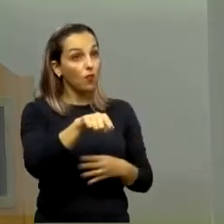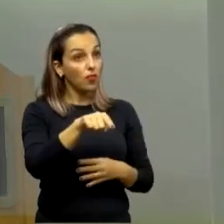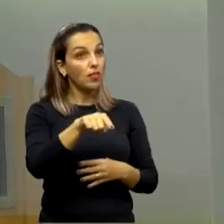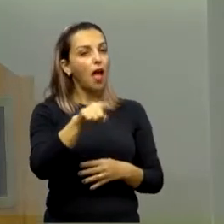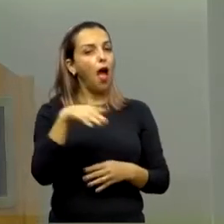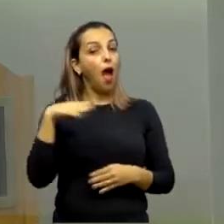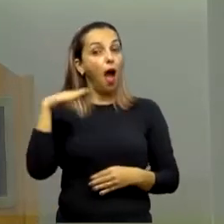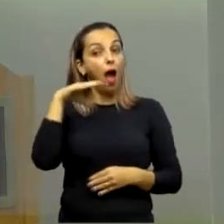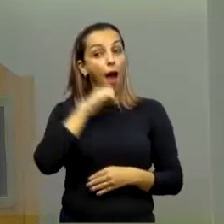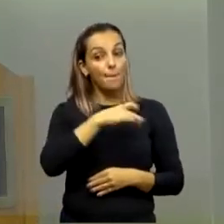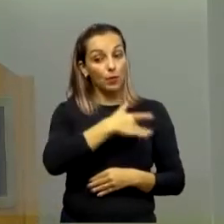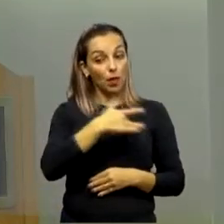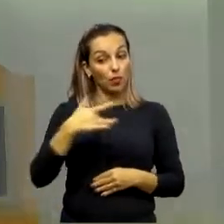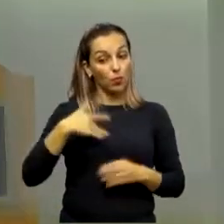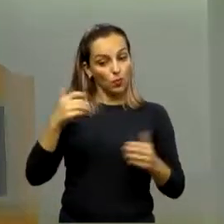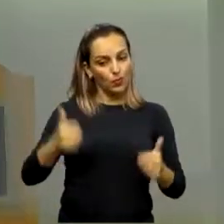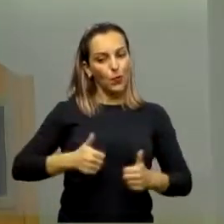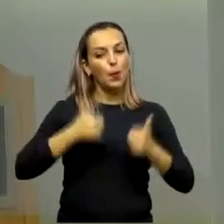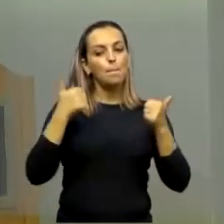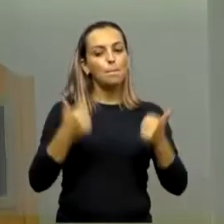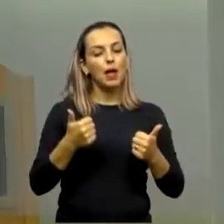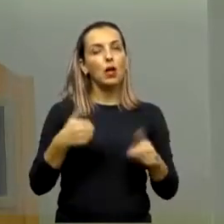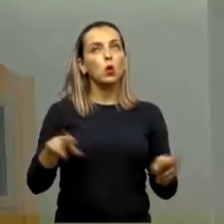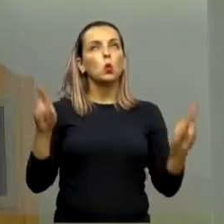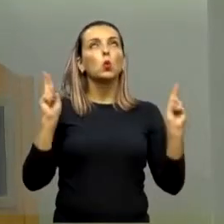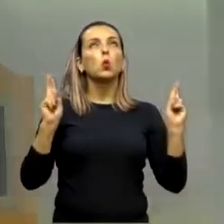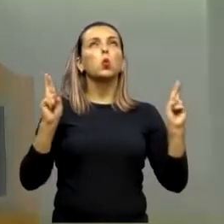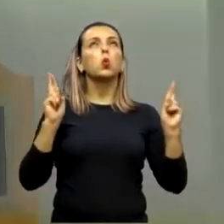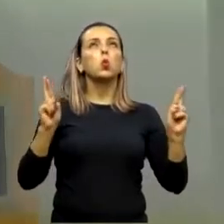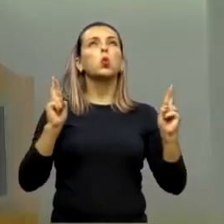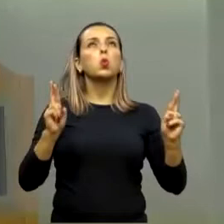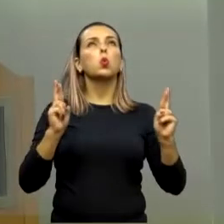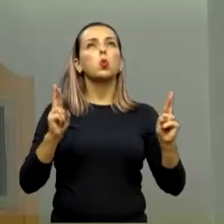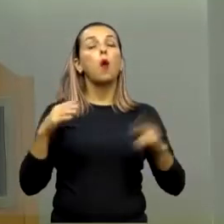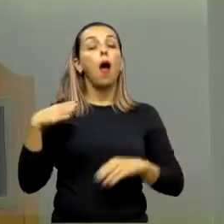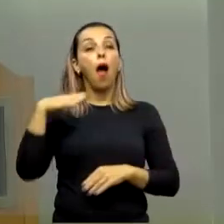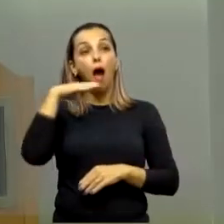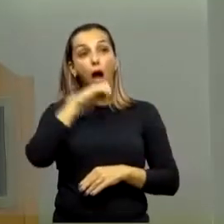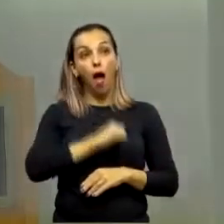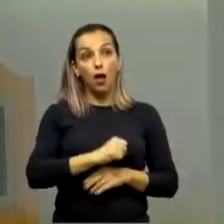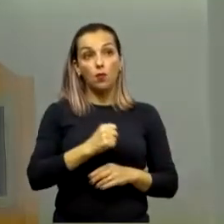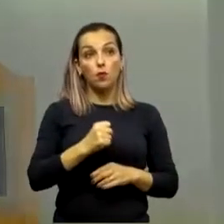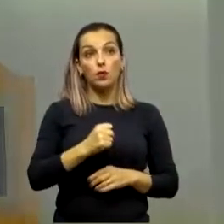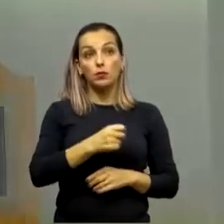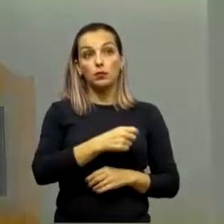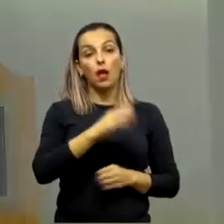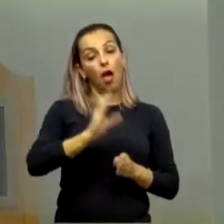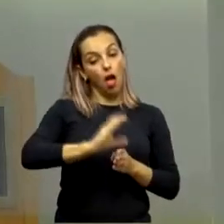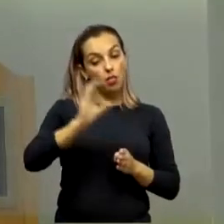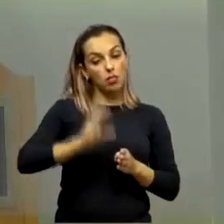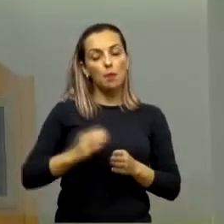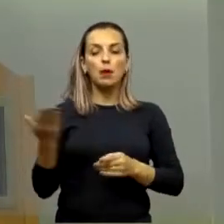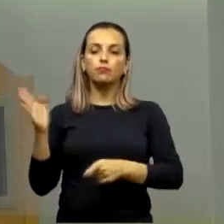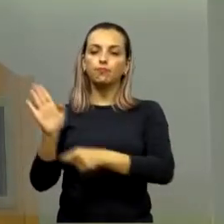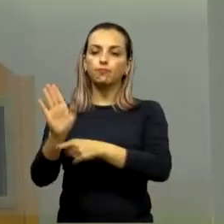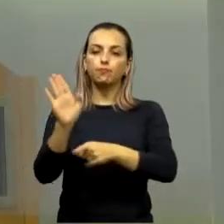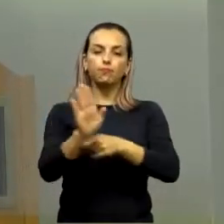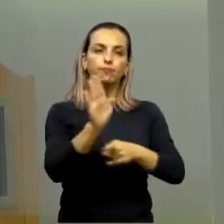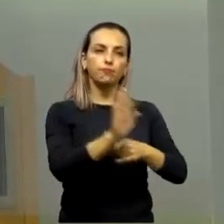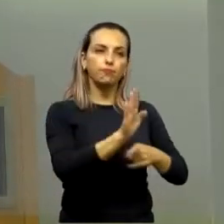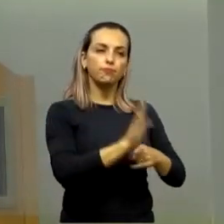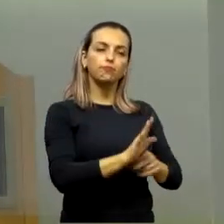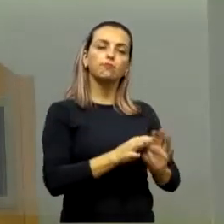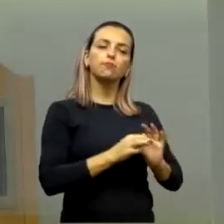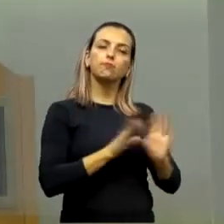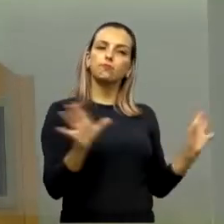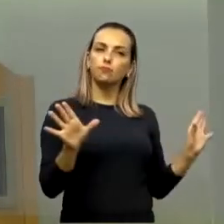você rapidamente já fique bem Esperamos que você fique bem rápido que você precisar eu acho que a casa todos os vereadores estão